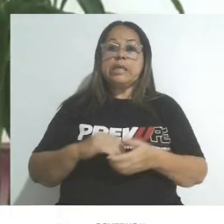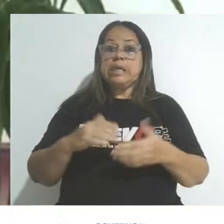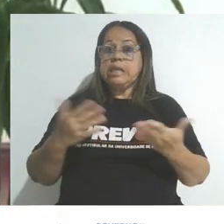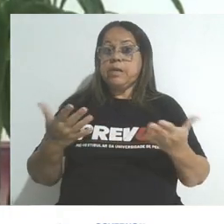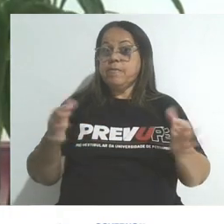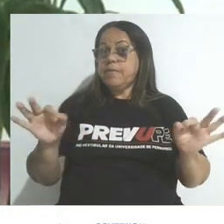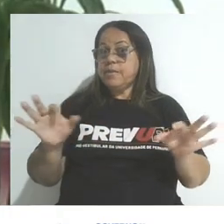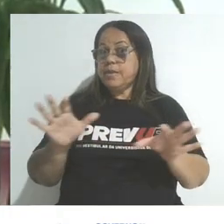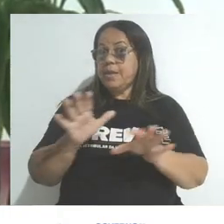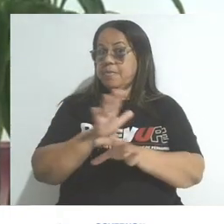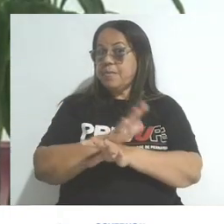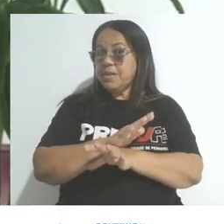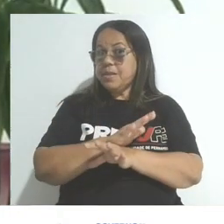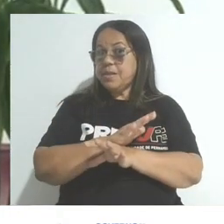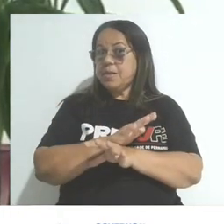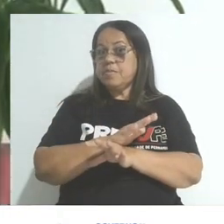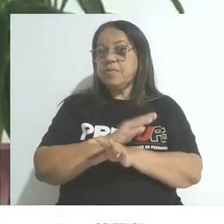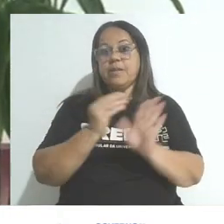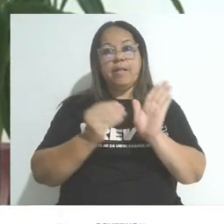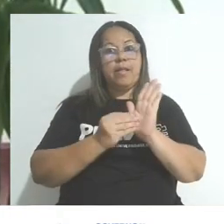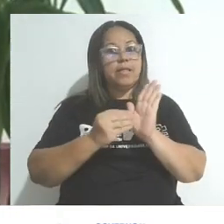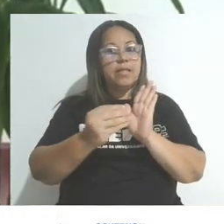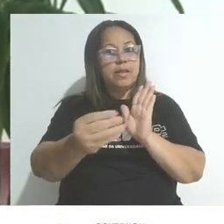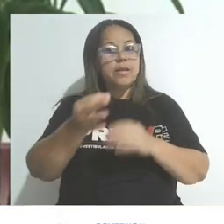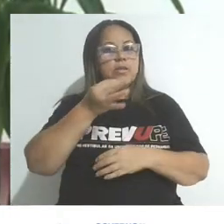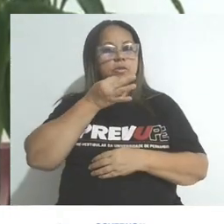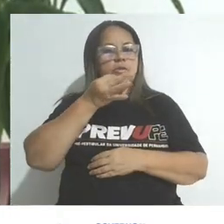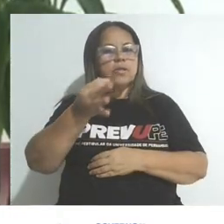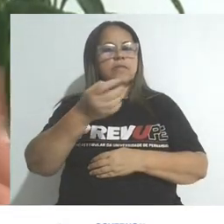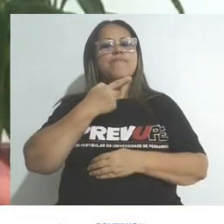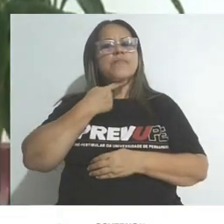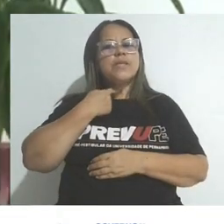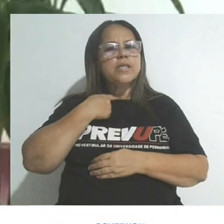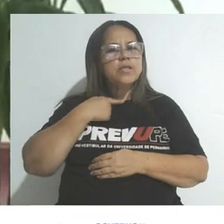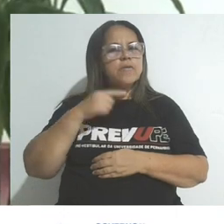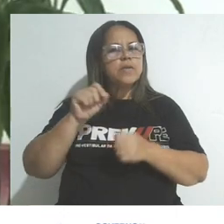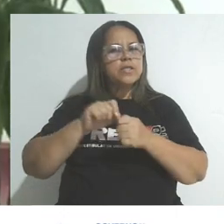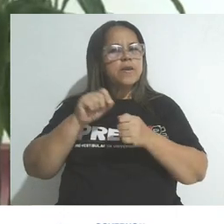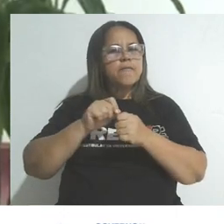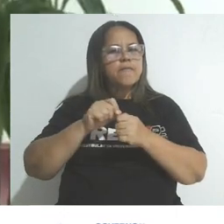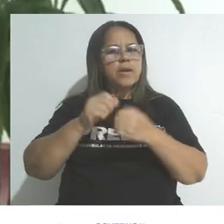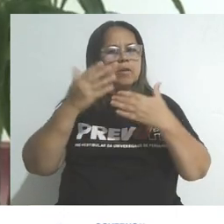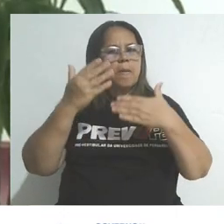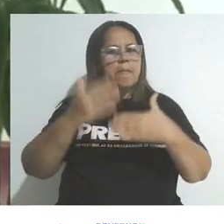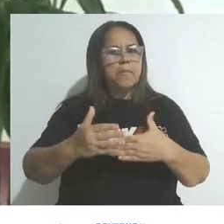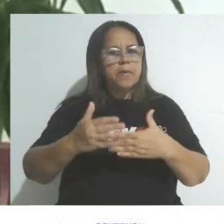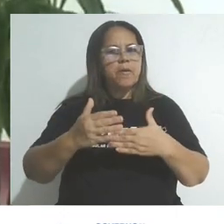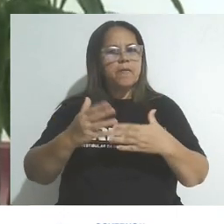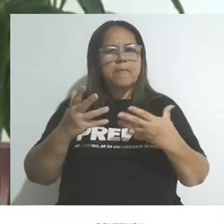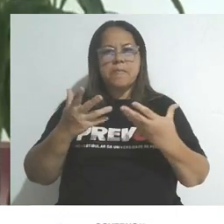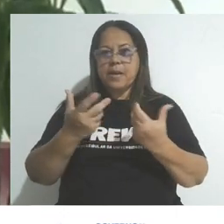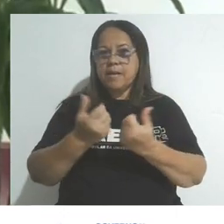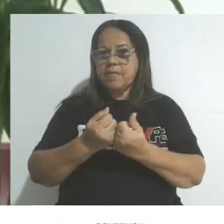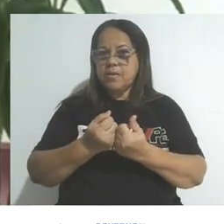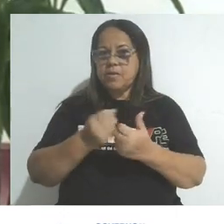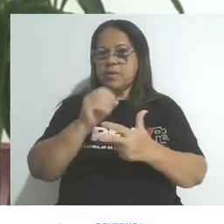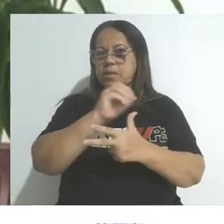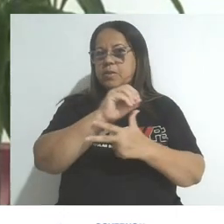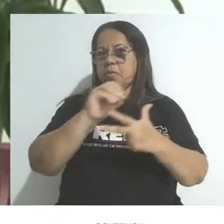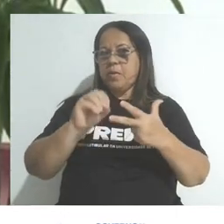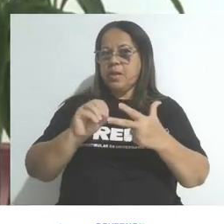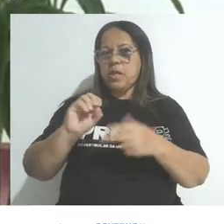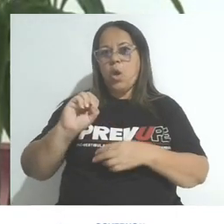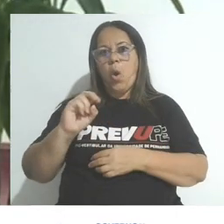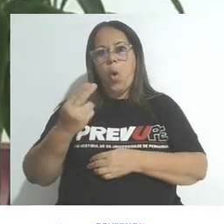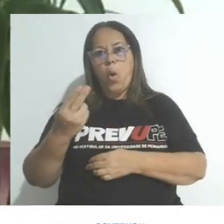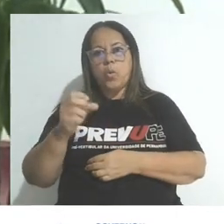aqui encerra a finalização de dicas e sugestões. Espero que vocês façam uma excelente avaliação do SSA ou do Enem. Mais